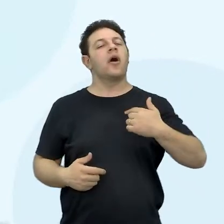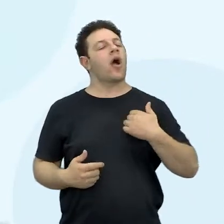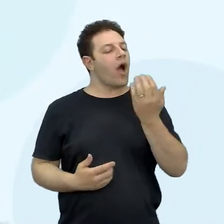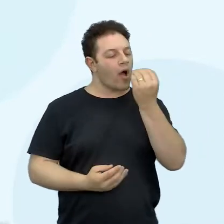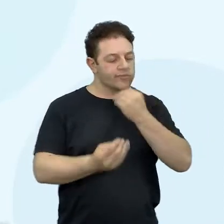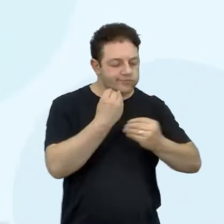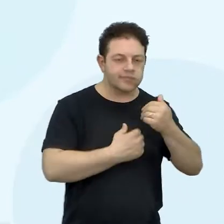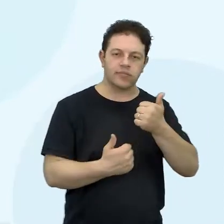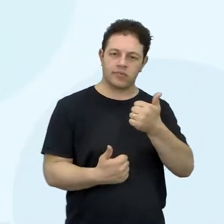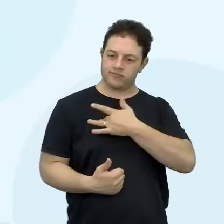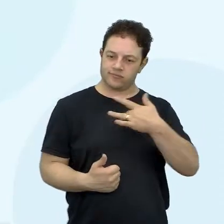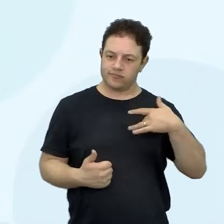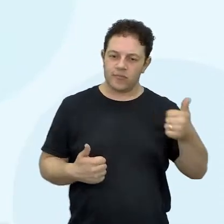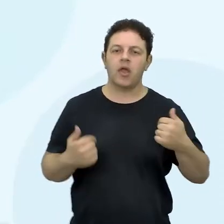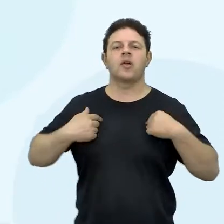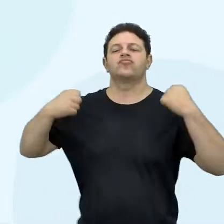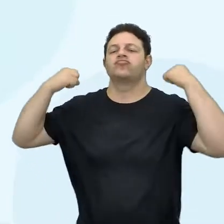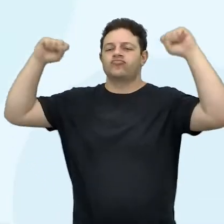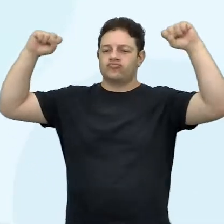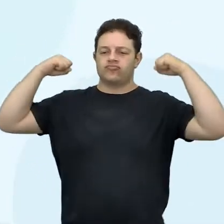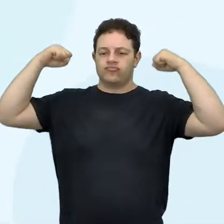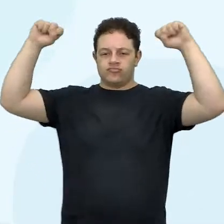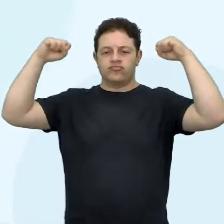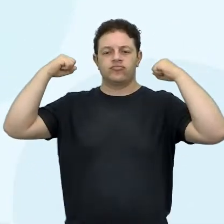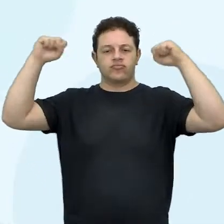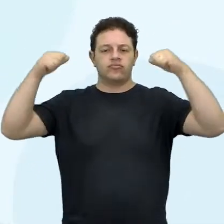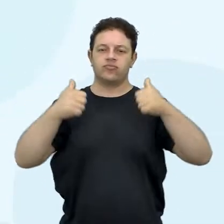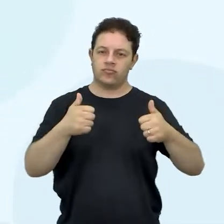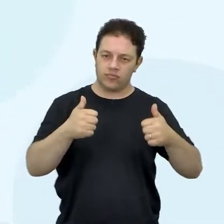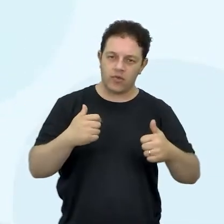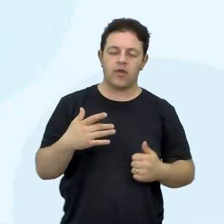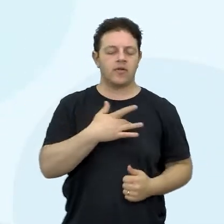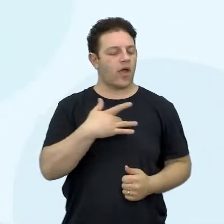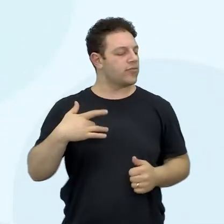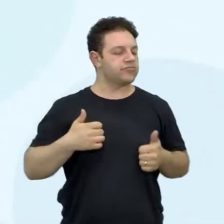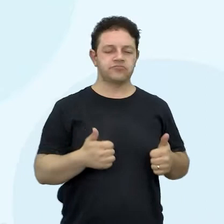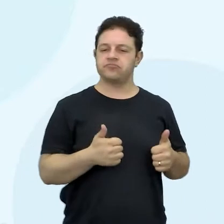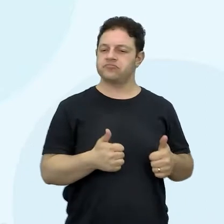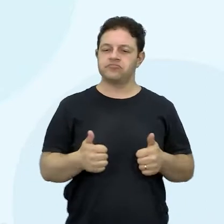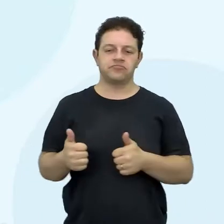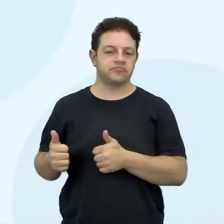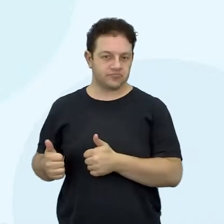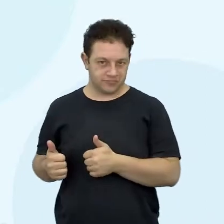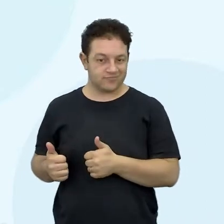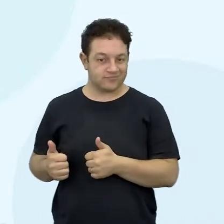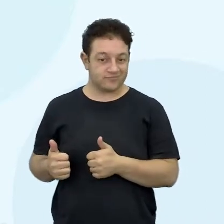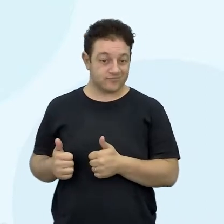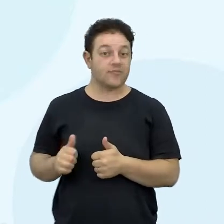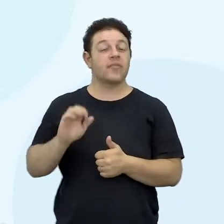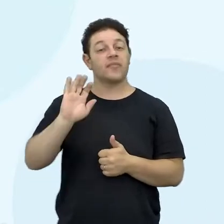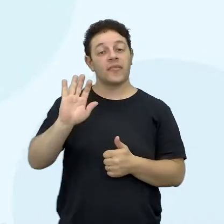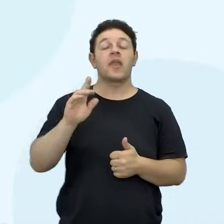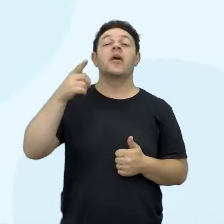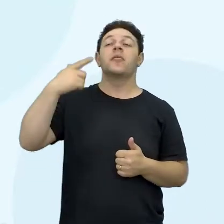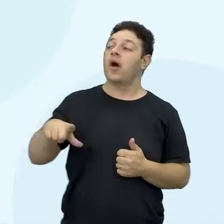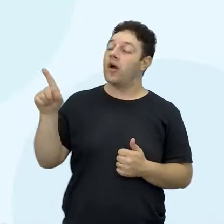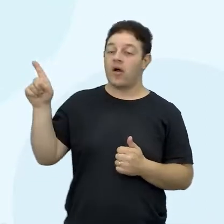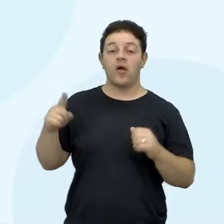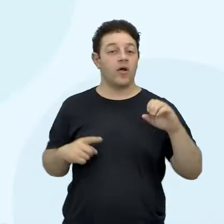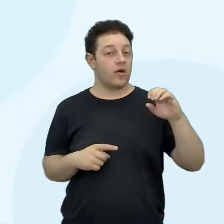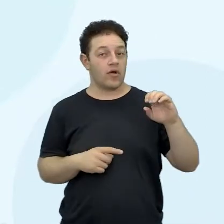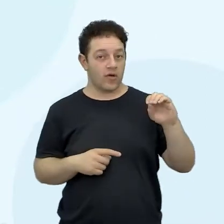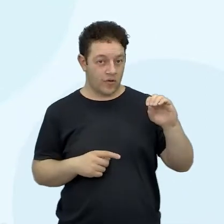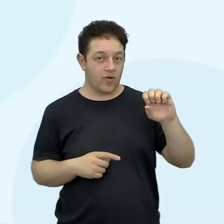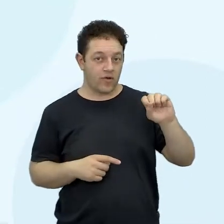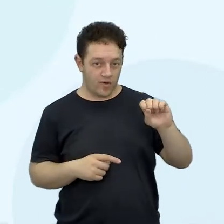alimentação saudável, que faz exercício físico, que está ali com a saúde em dia. Quando ela fala também desse